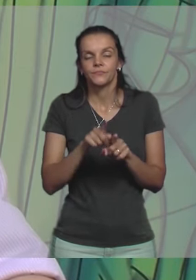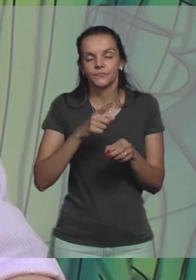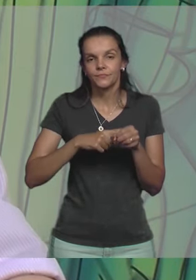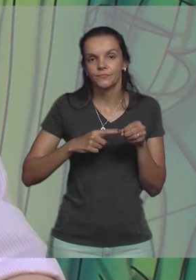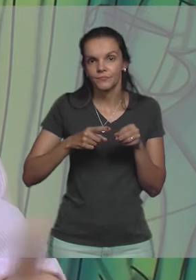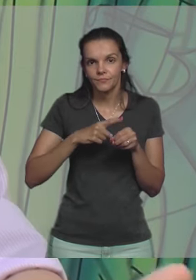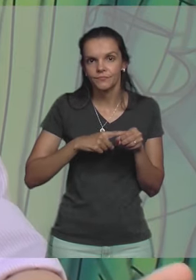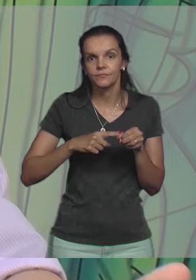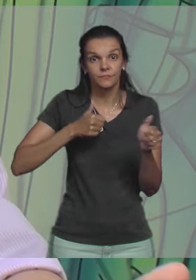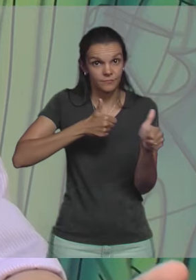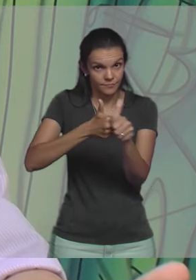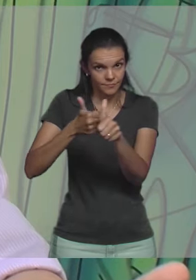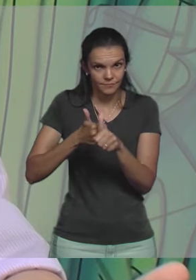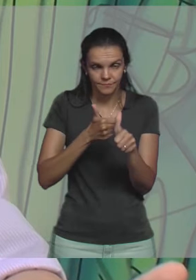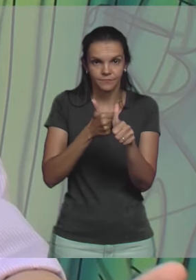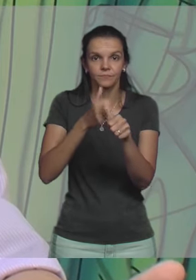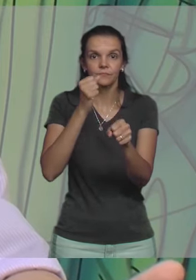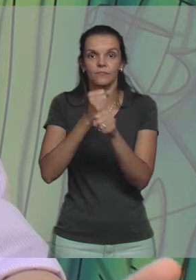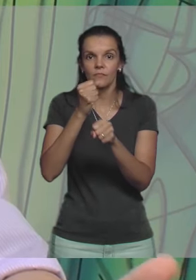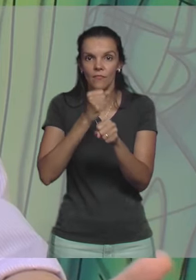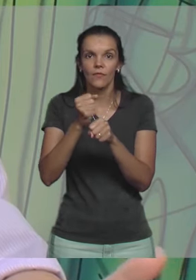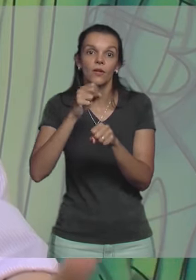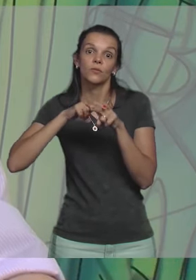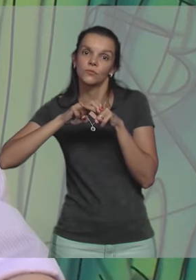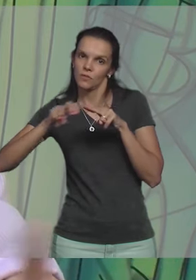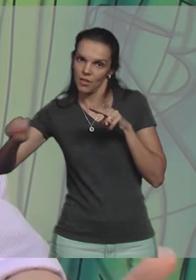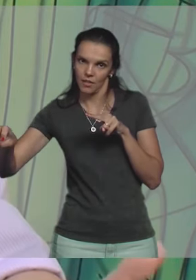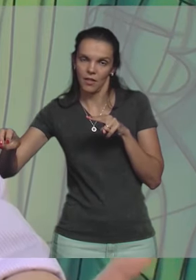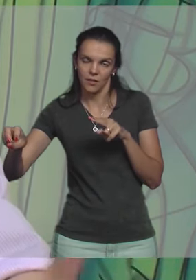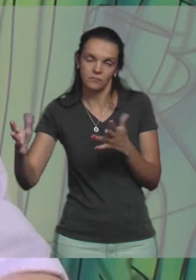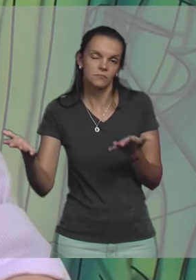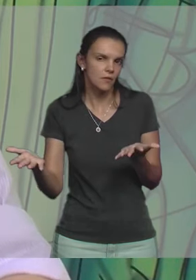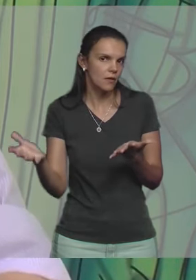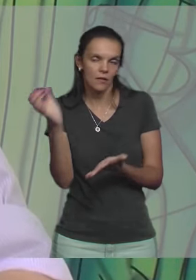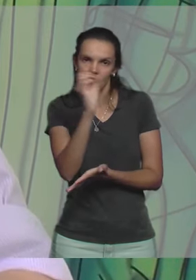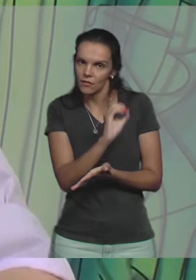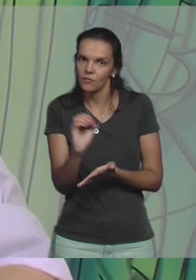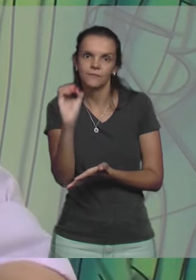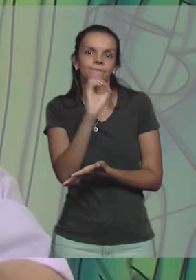metropolitana, a construção do Transurb. Foi uma grande